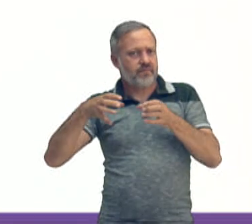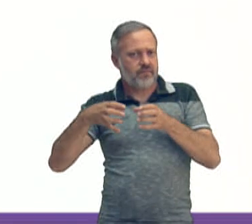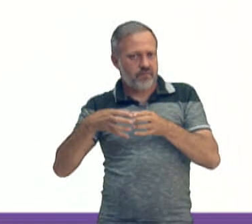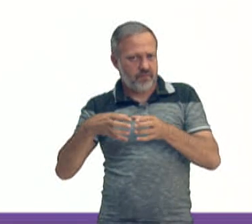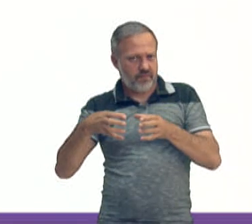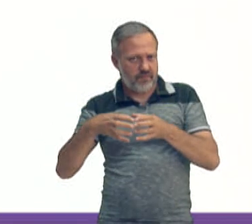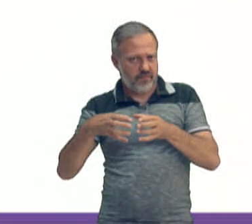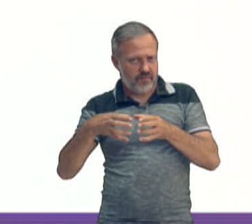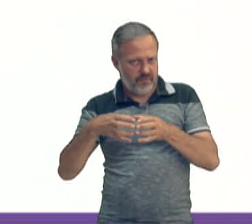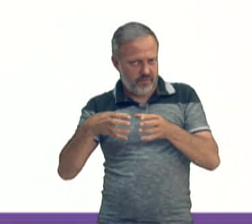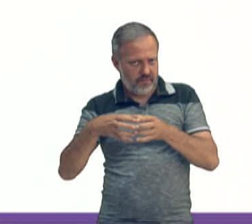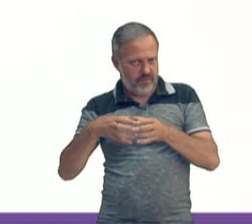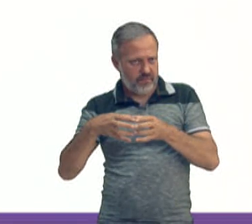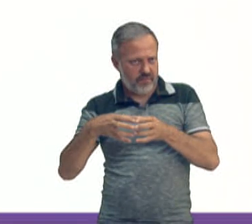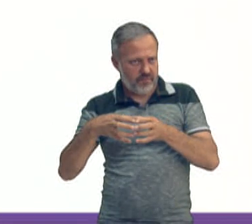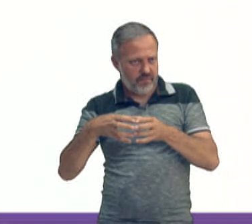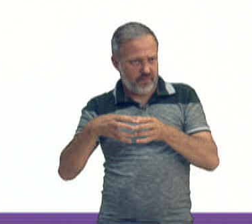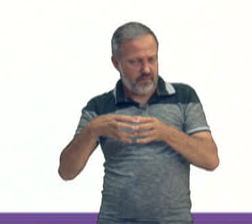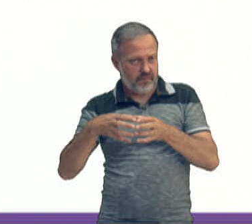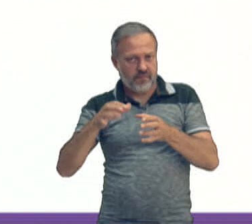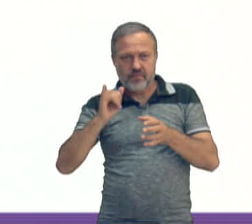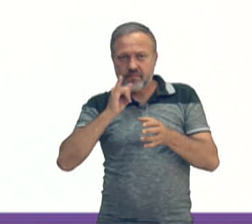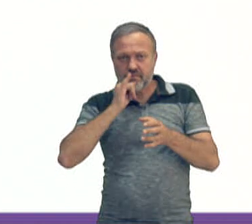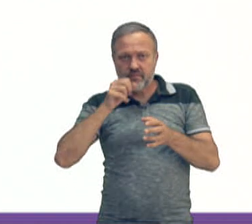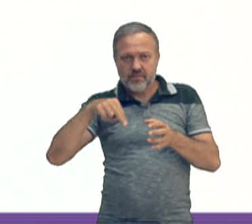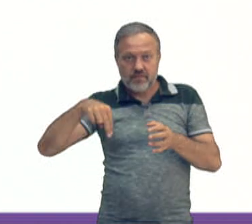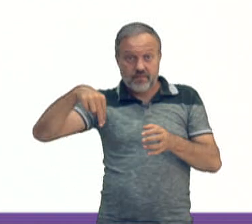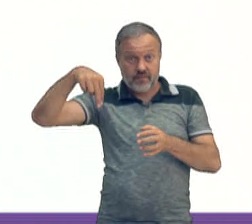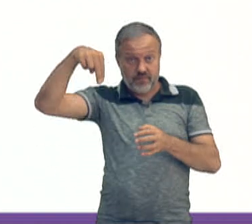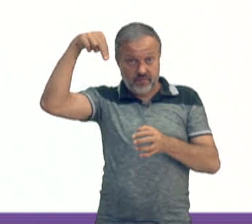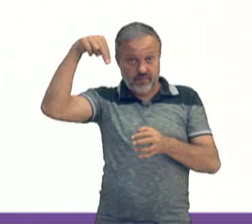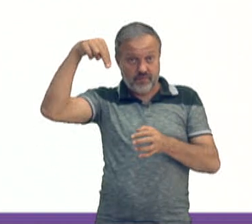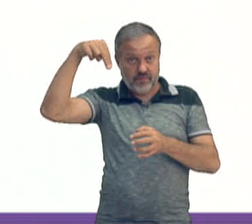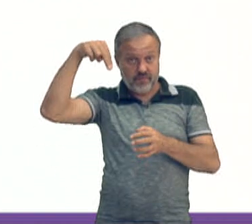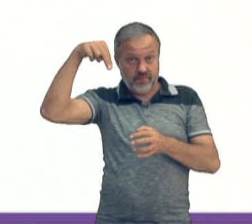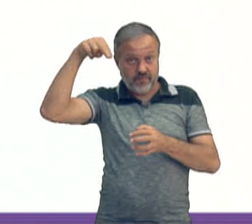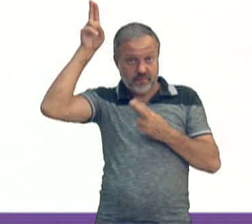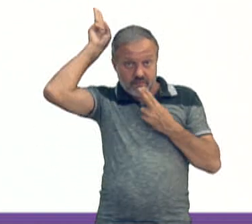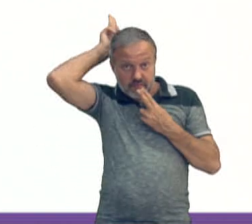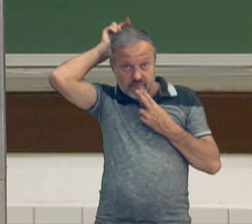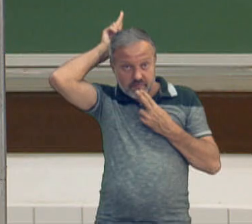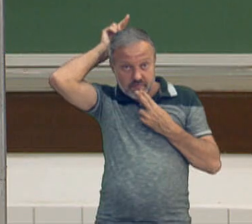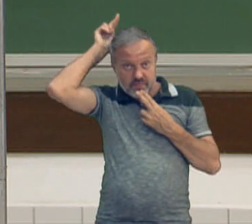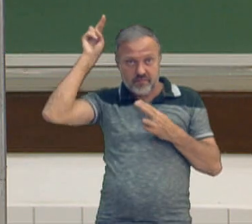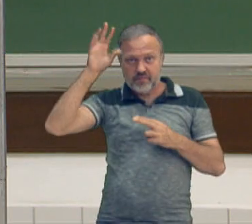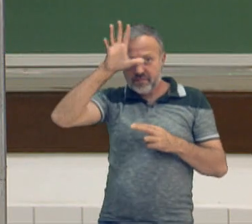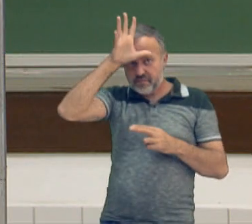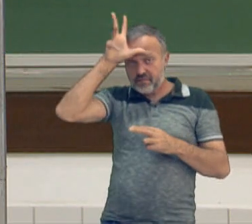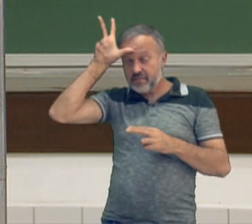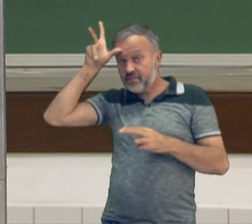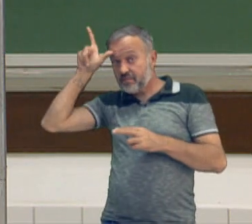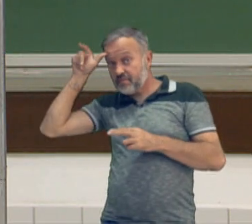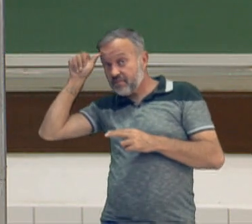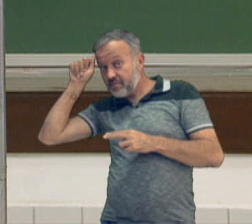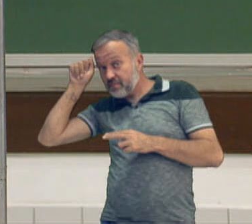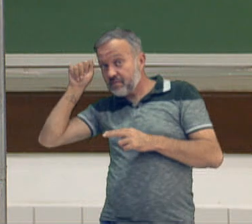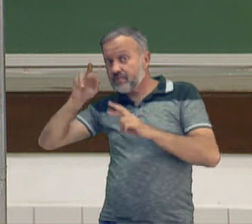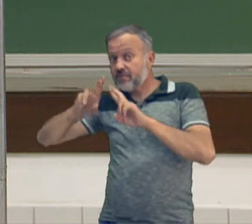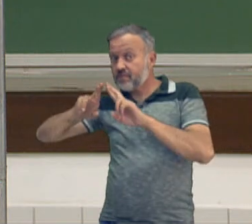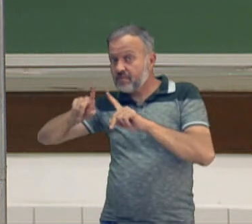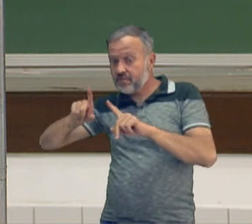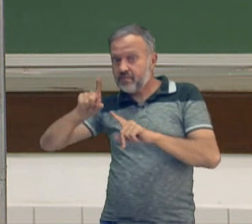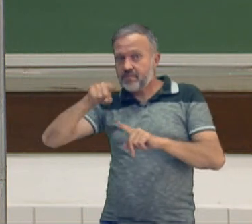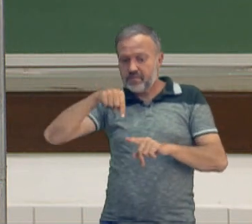cultura diferente uma da outra, lá no Nordeste é um tipo de cultura indígena, no Amazonas outra, aqui no Sul outra, é uma grande